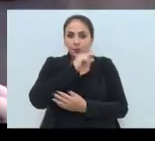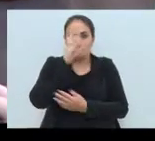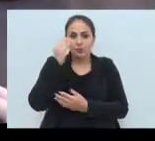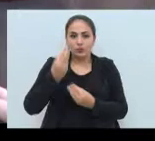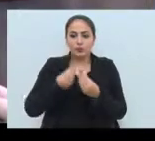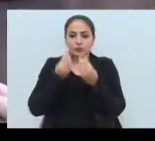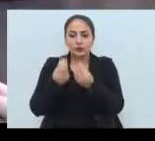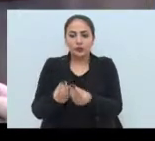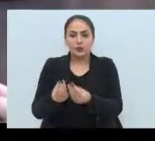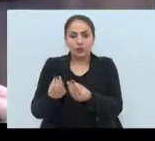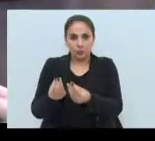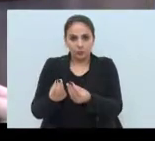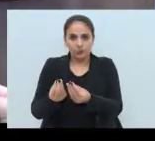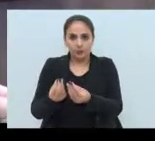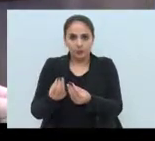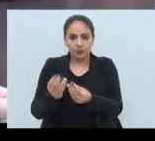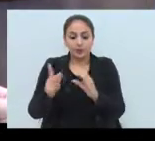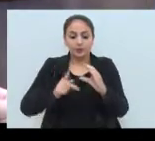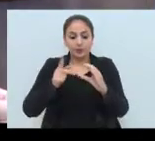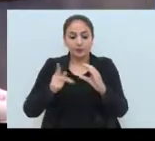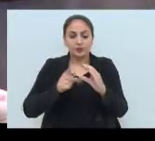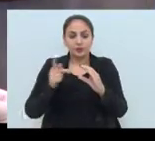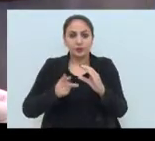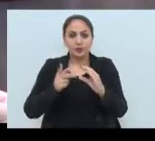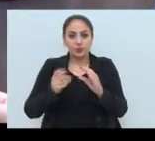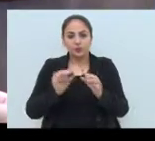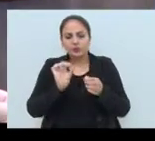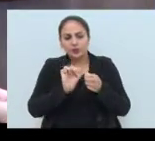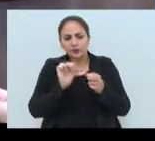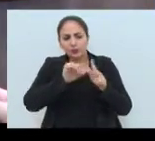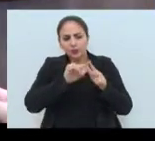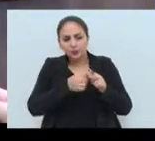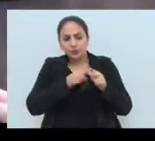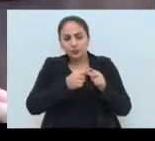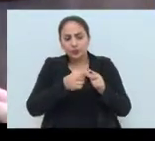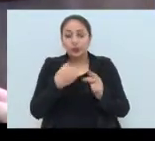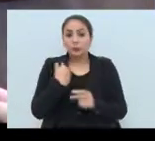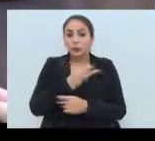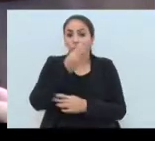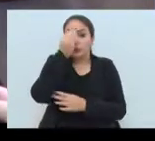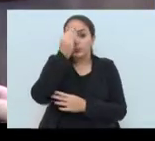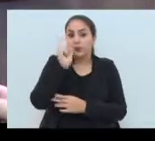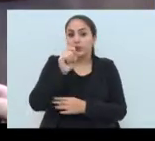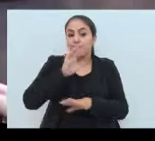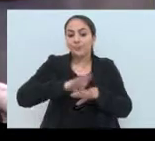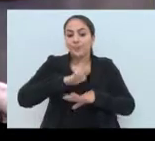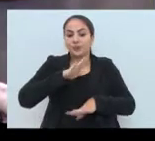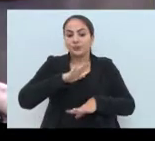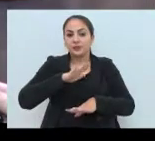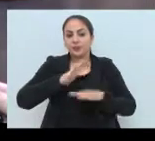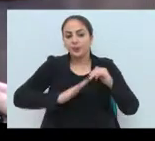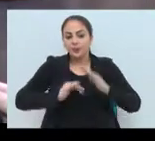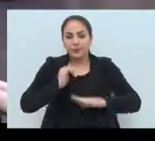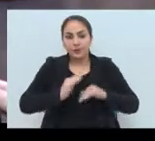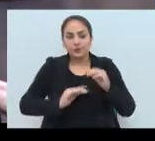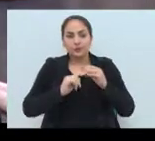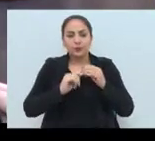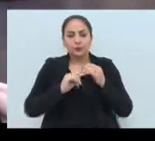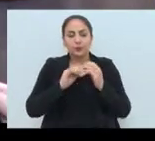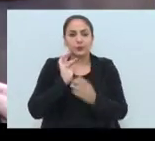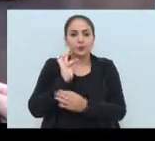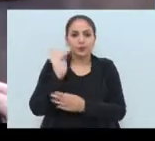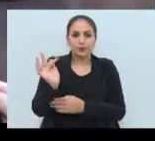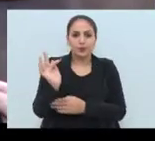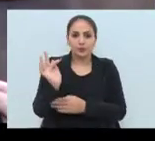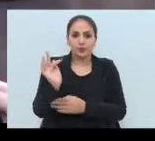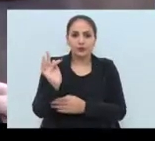para a Câmara o marco regulatório justamente para fazer esses ajustes, porque nós entendemos que é mais prático, né, principalmente para o futuro